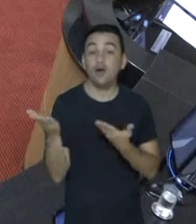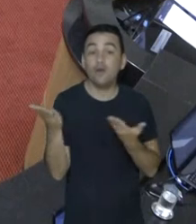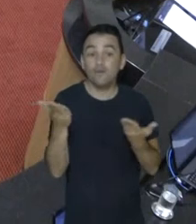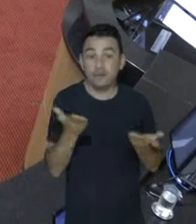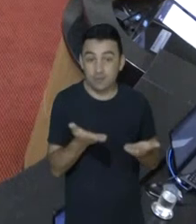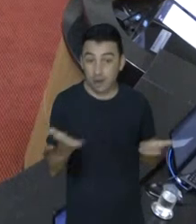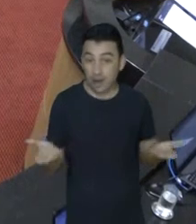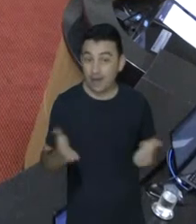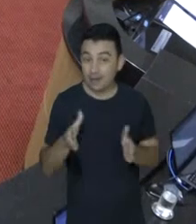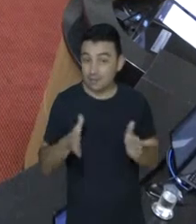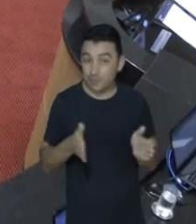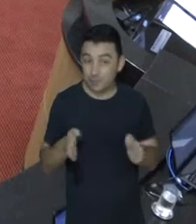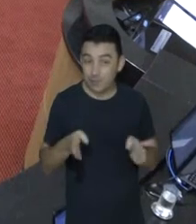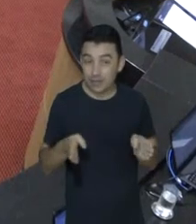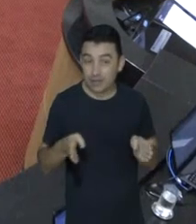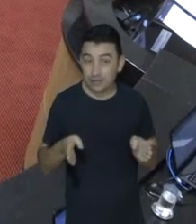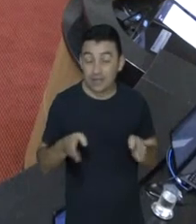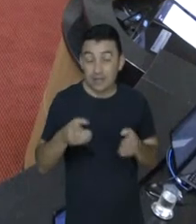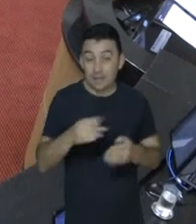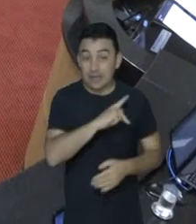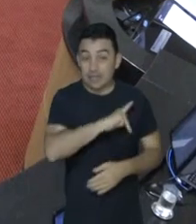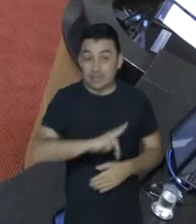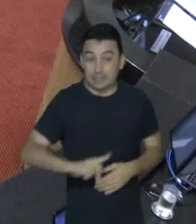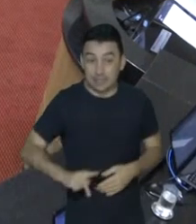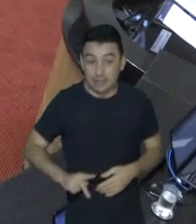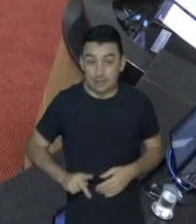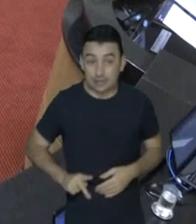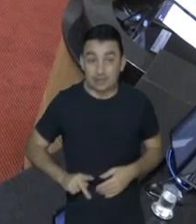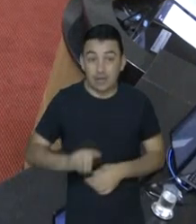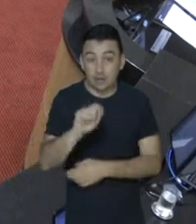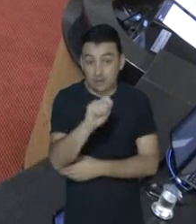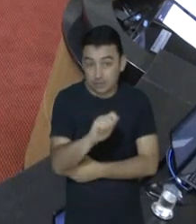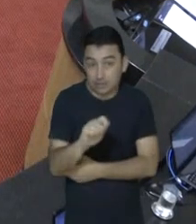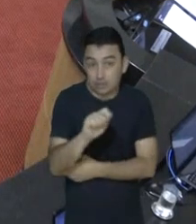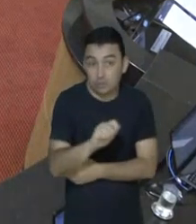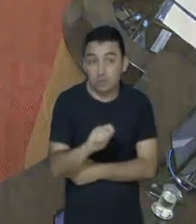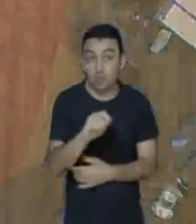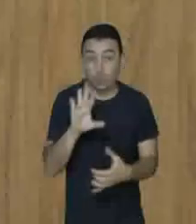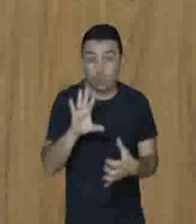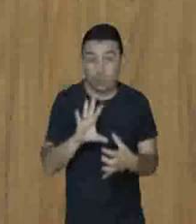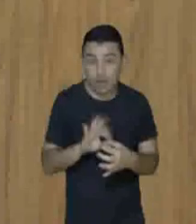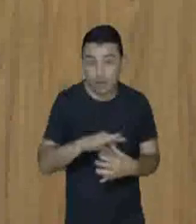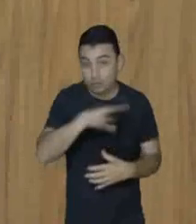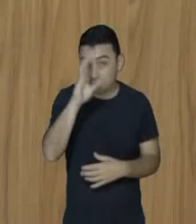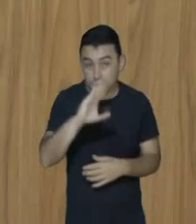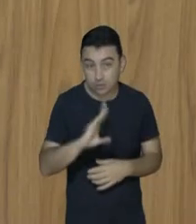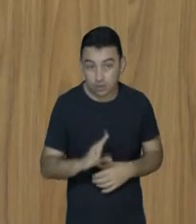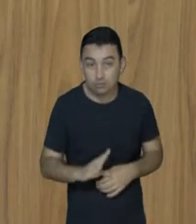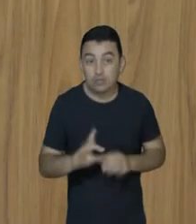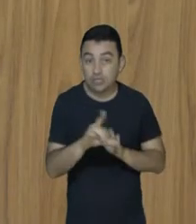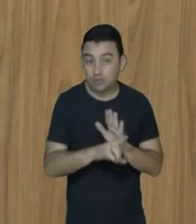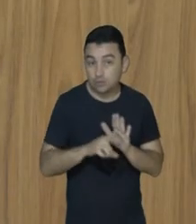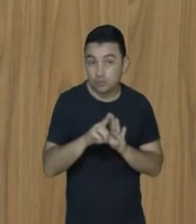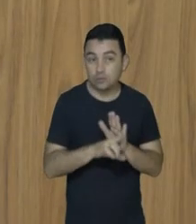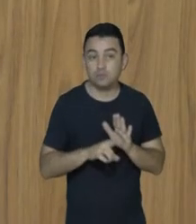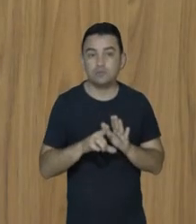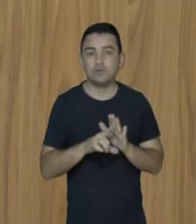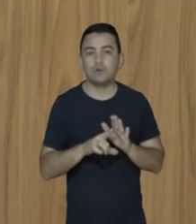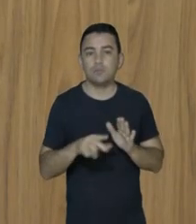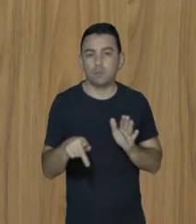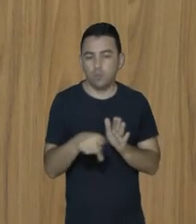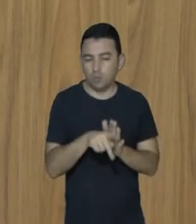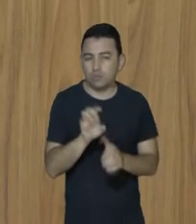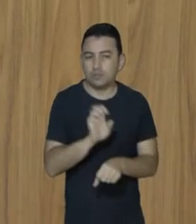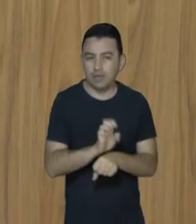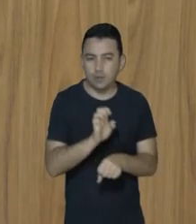momento, o excelentíssimo senhor presidente da Associação da União Nacional dos Legisladores e Legislativos Estaduais,